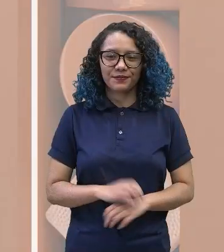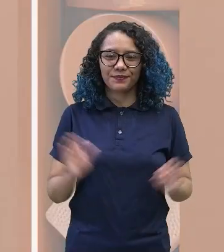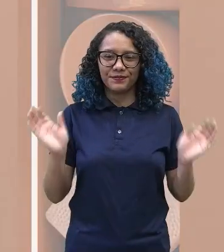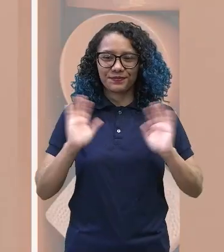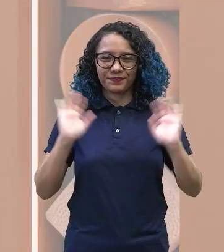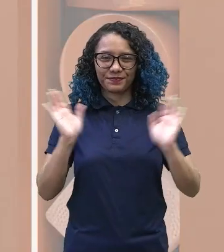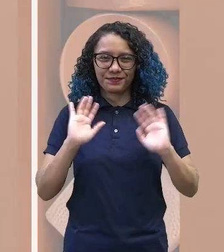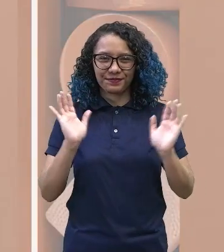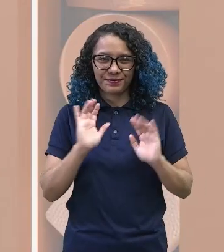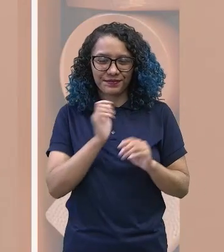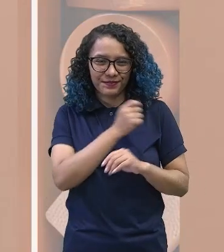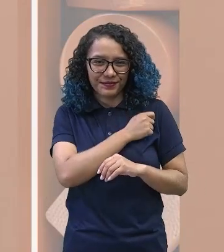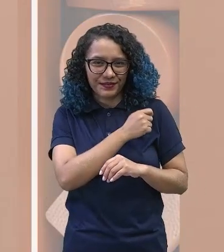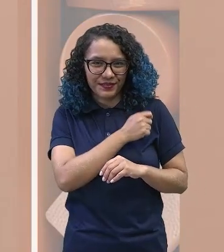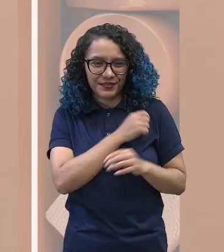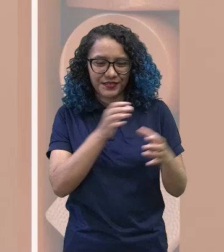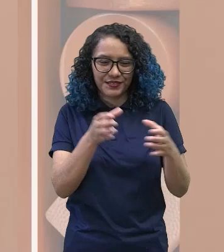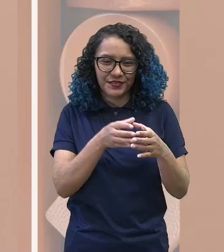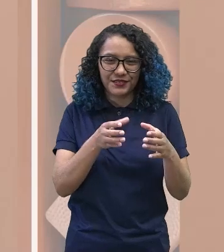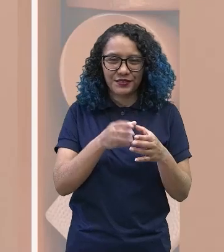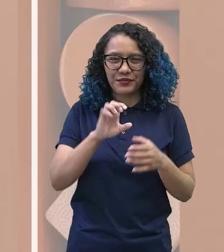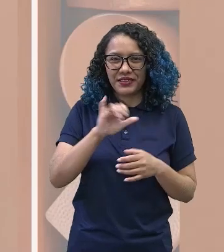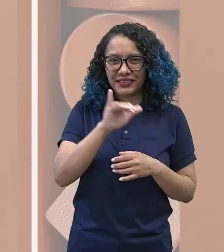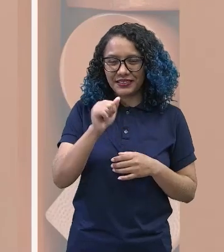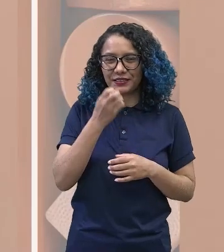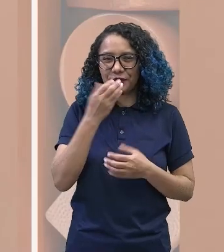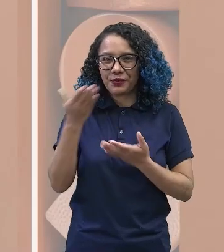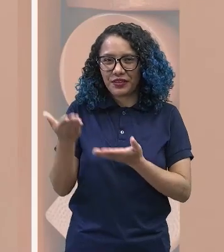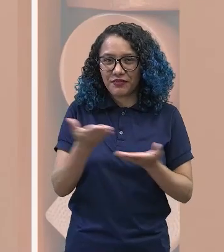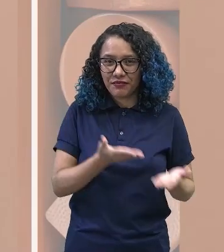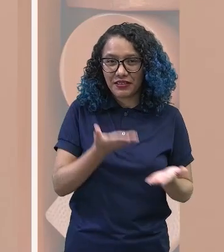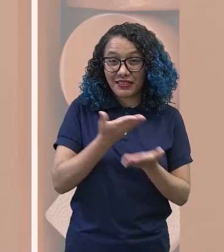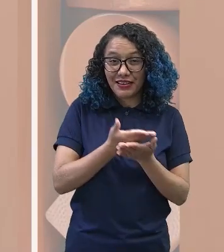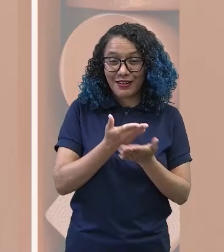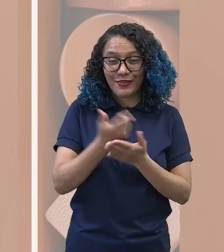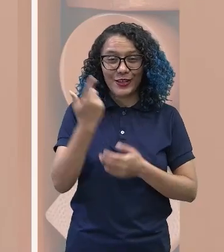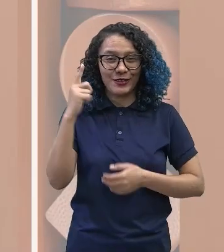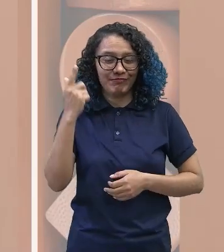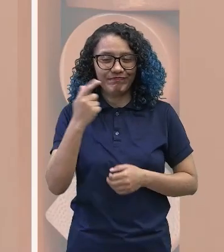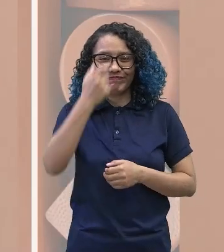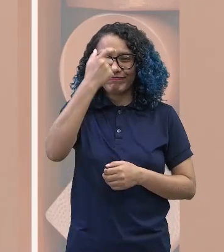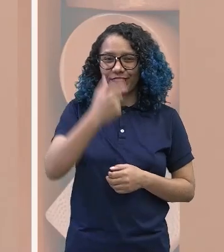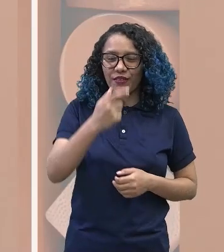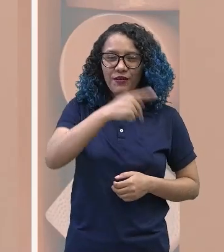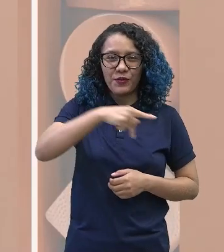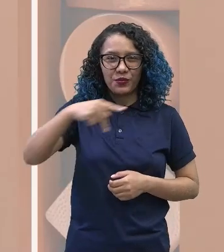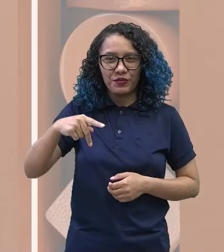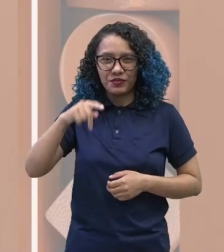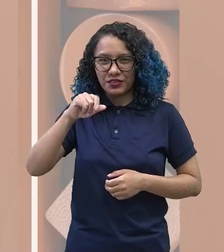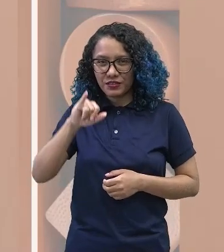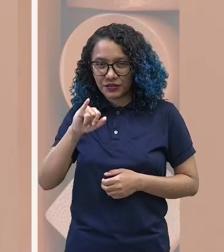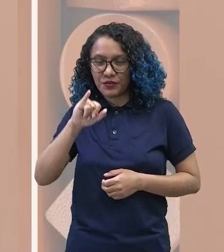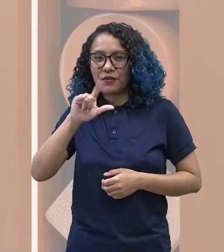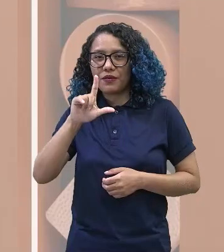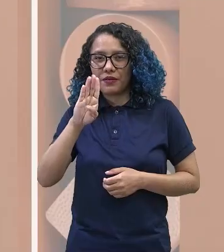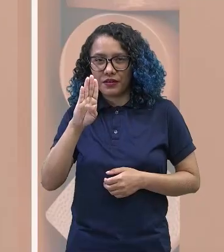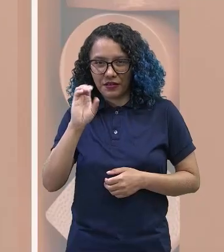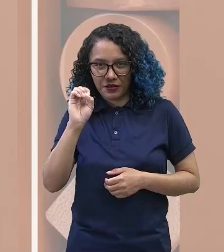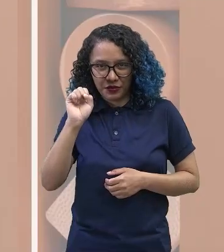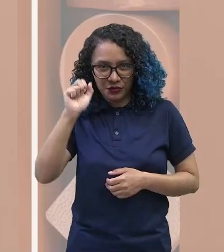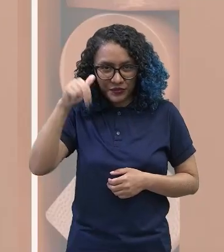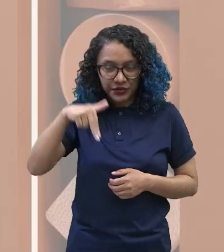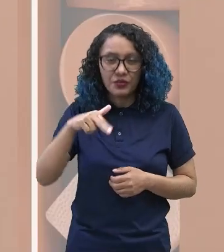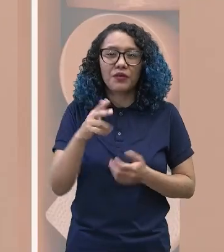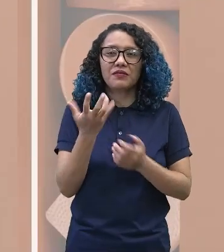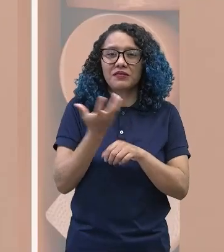Olá, alunos da EJA, oitava etapa, sejam muito bem-vindos às nossas aulas de Geografia. Eu sou o professor Wilson do Nascimento, do componente de Geografia,